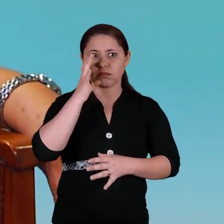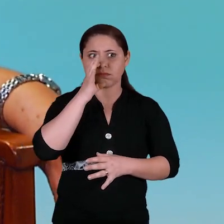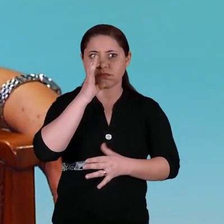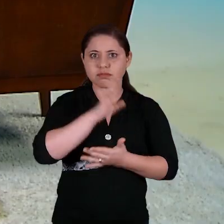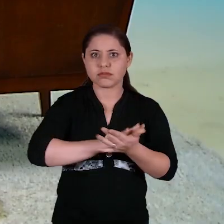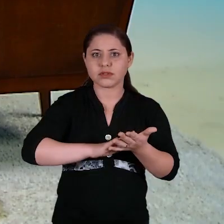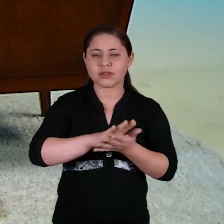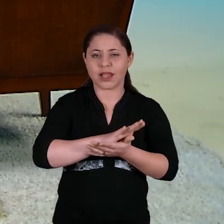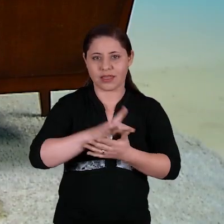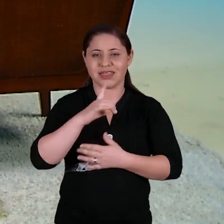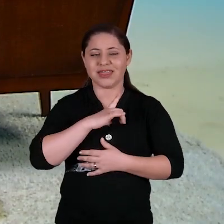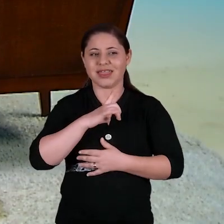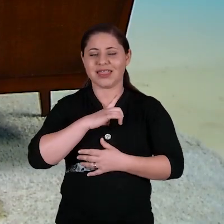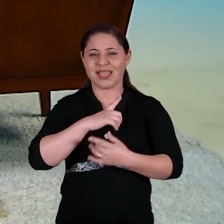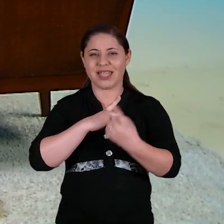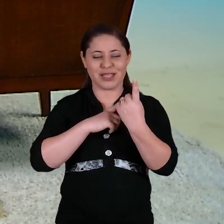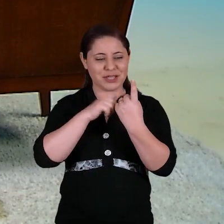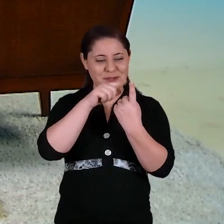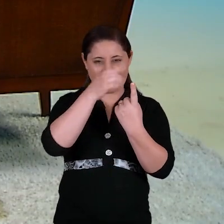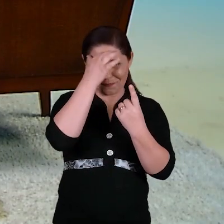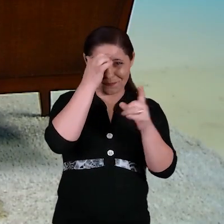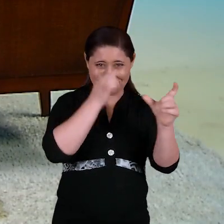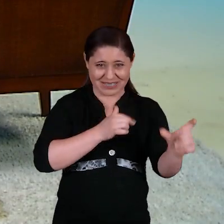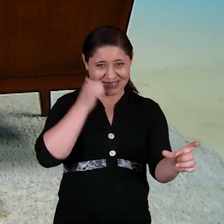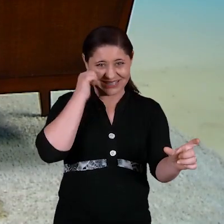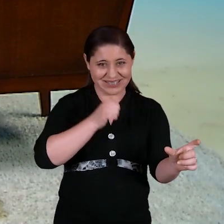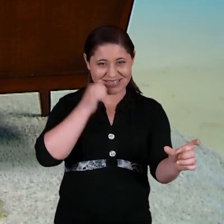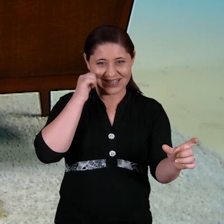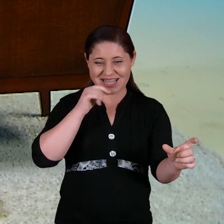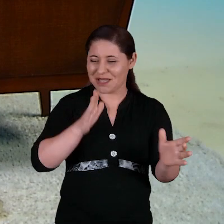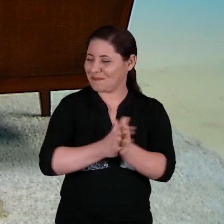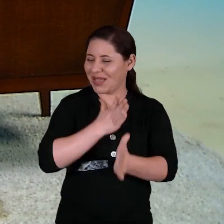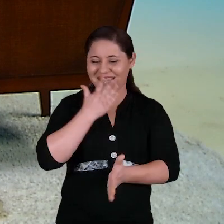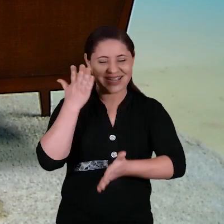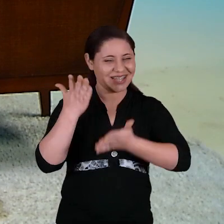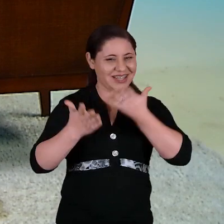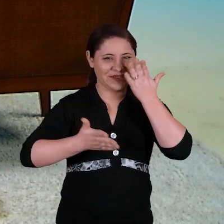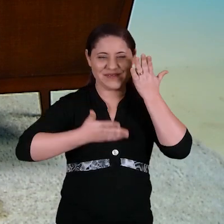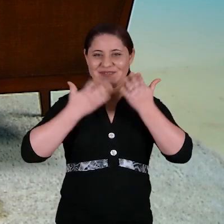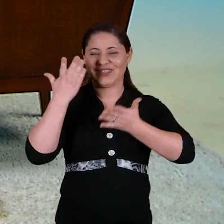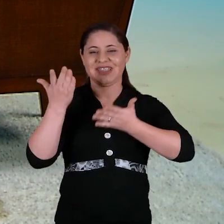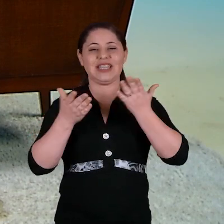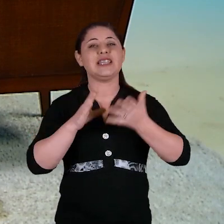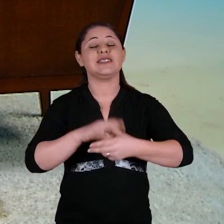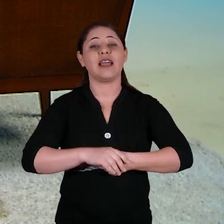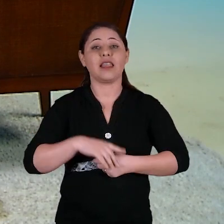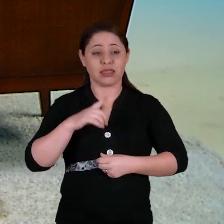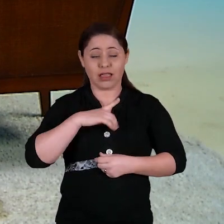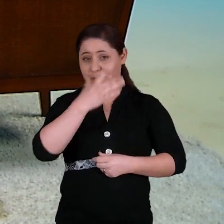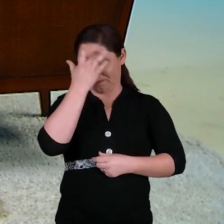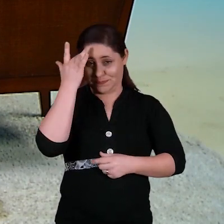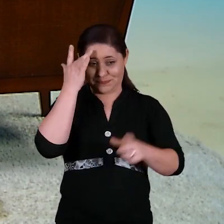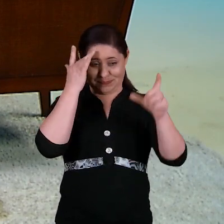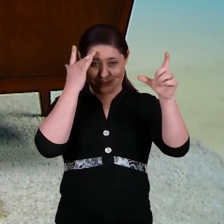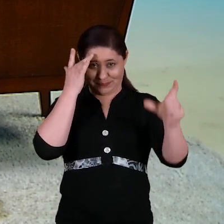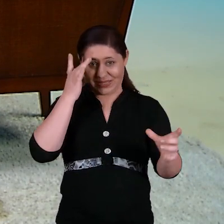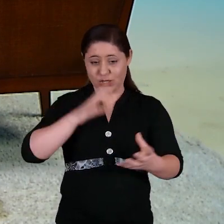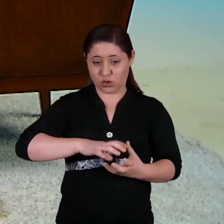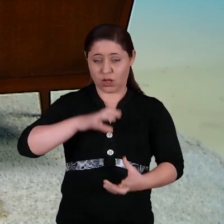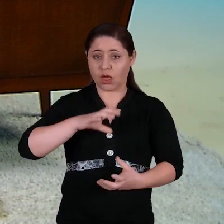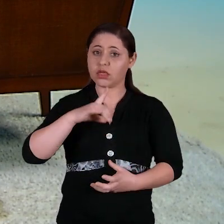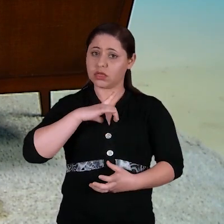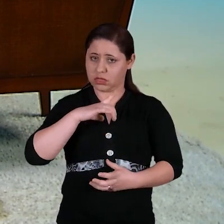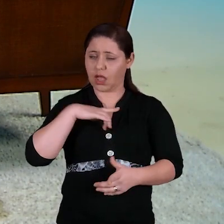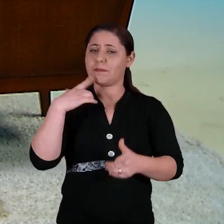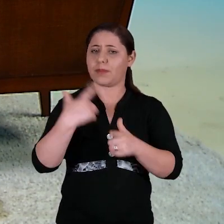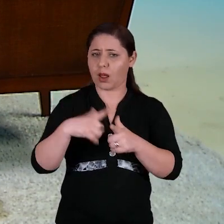tem uma senhora, deixa eu falar para você. Pode falar, é maravilhoso isso. Tem uma senhora, uma idosa, que ela tem problema